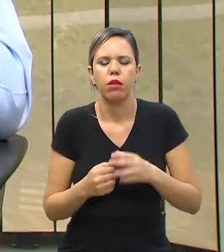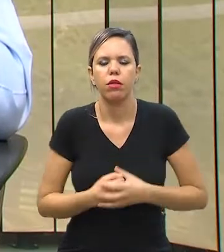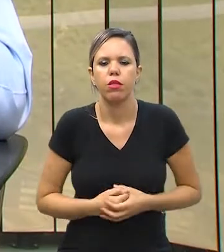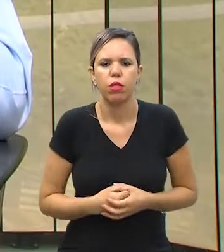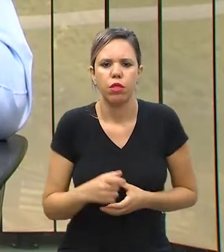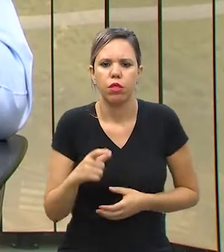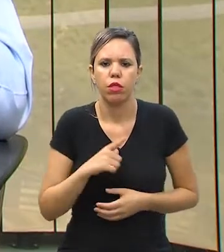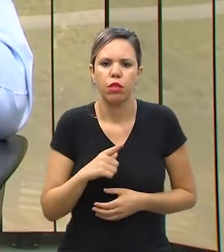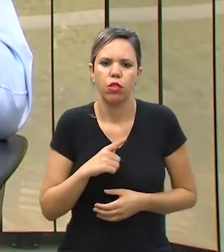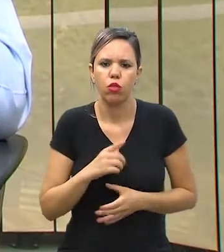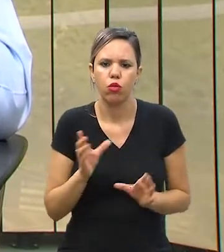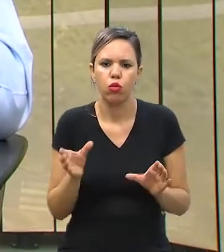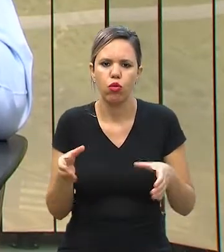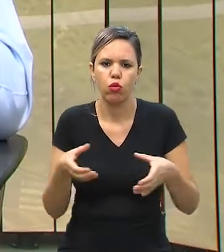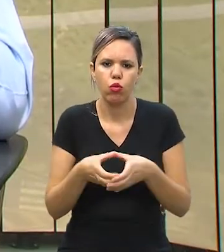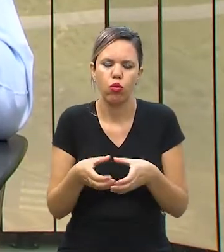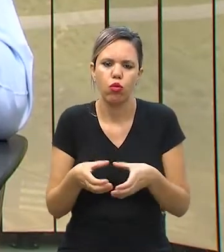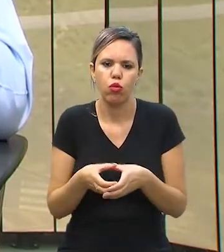o The Fire aqui em cima, que